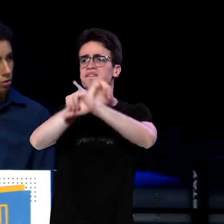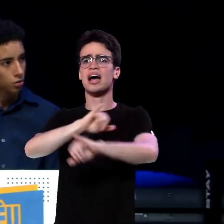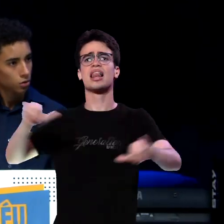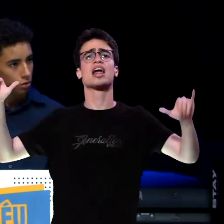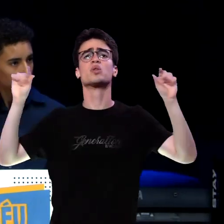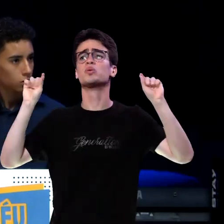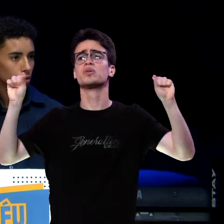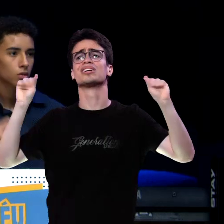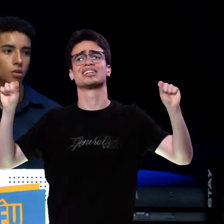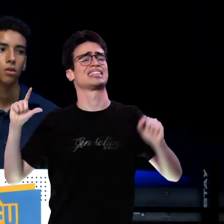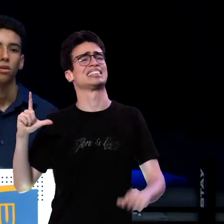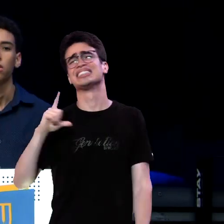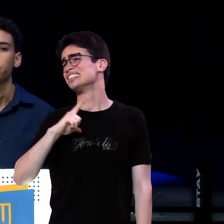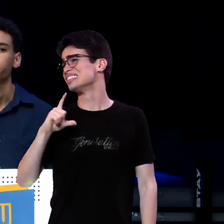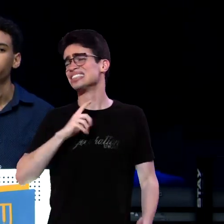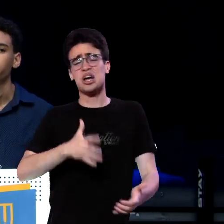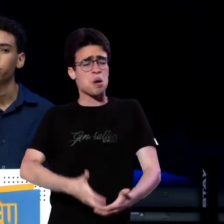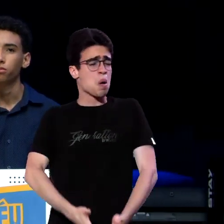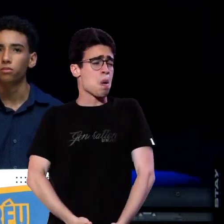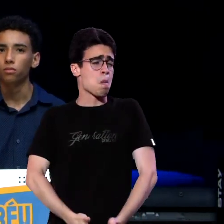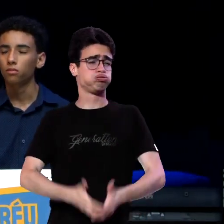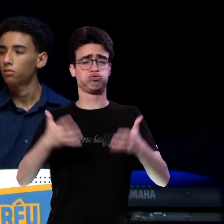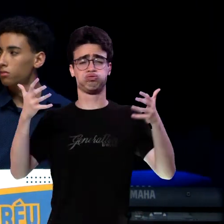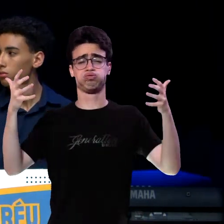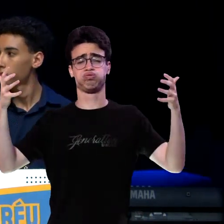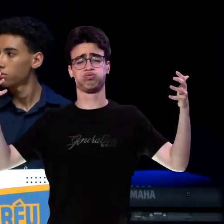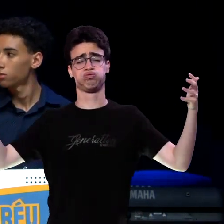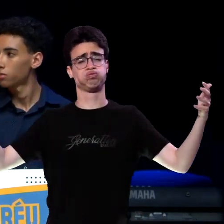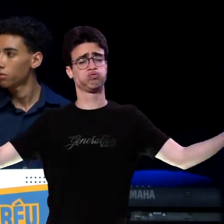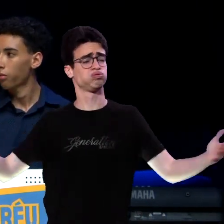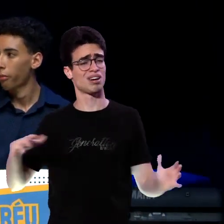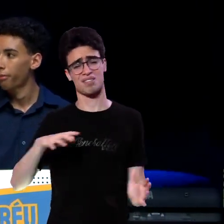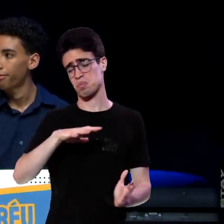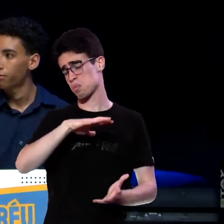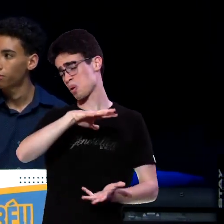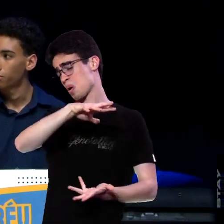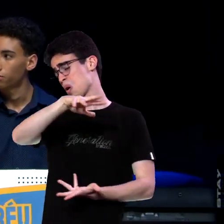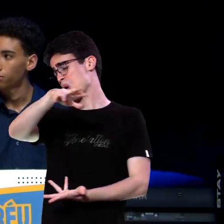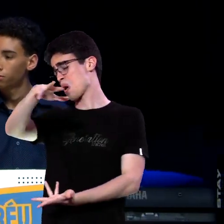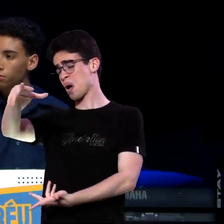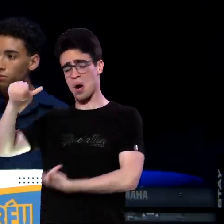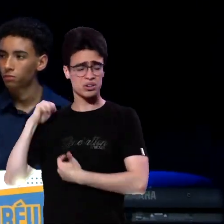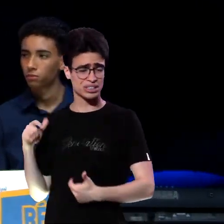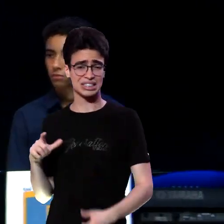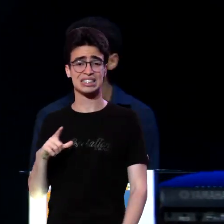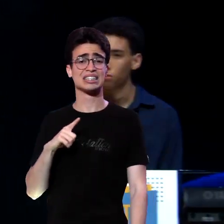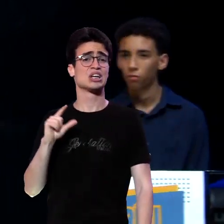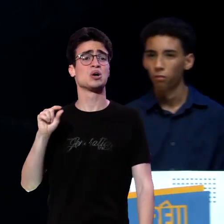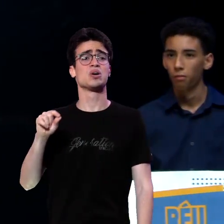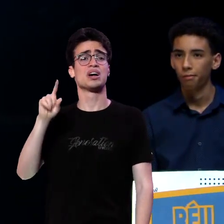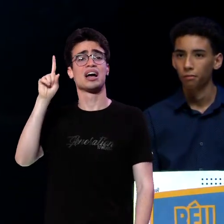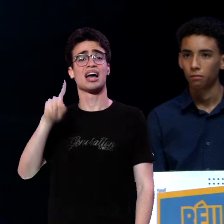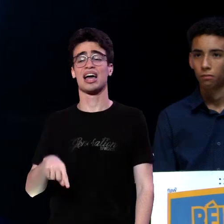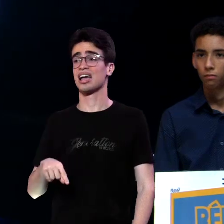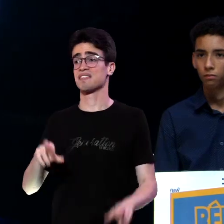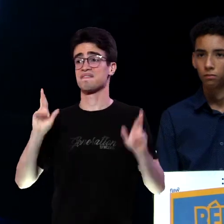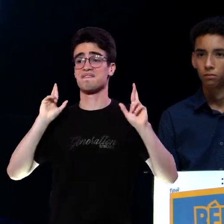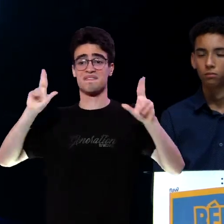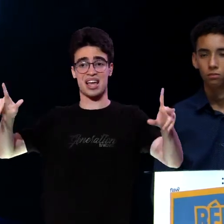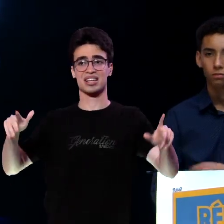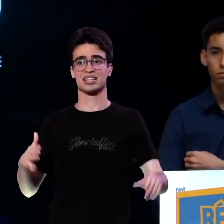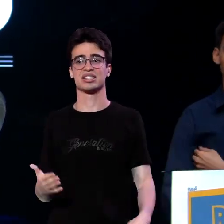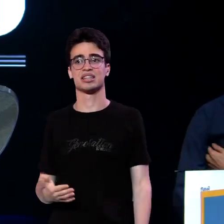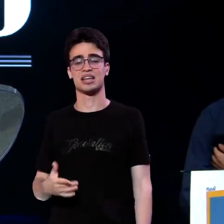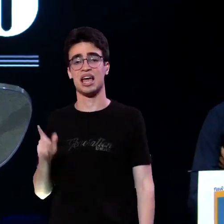um universo infinito de distância entre a sua razão e a